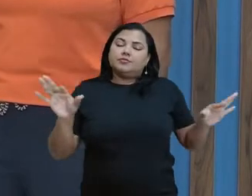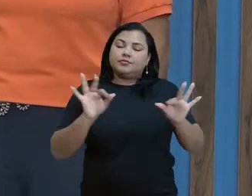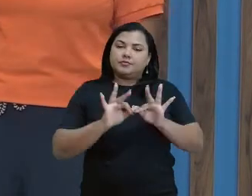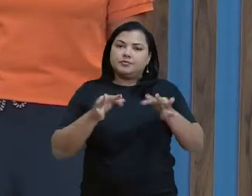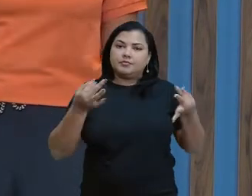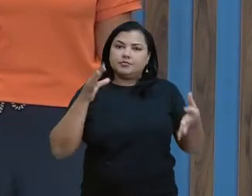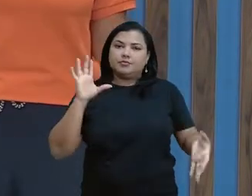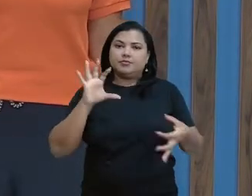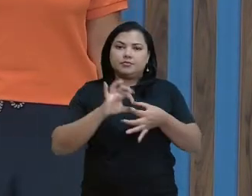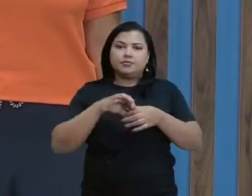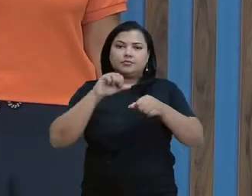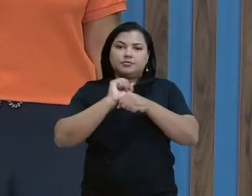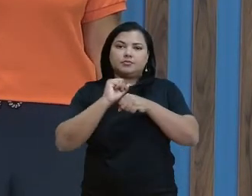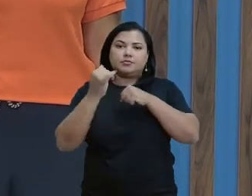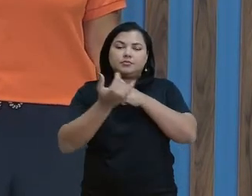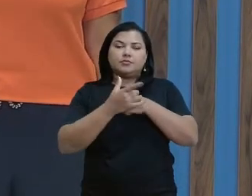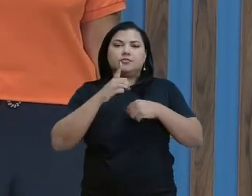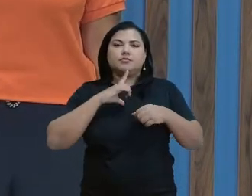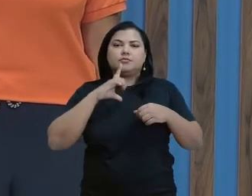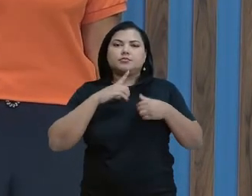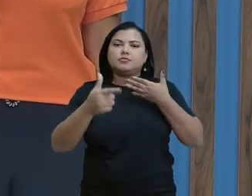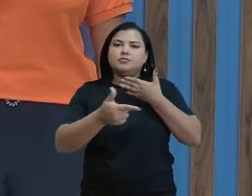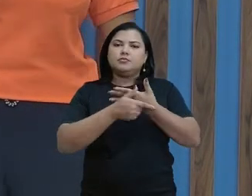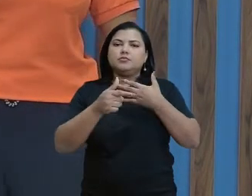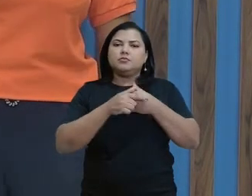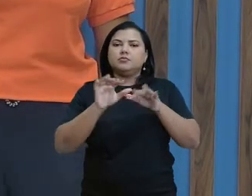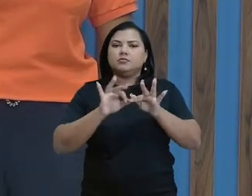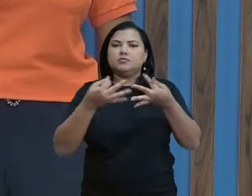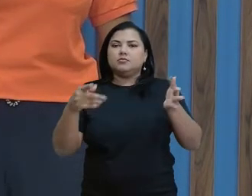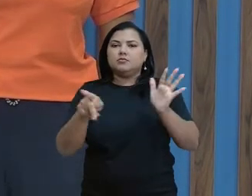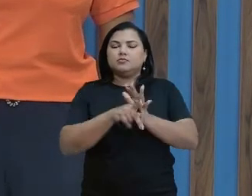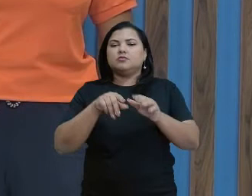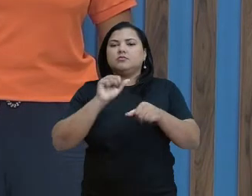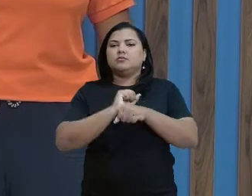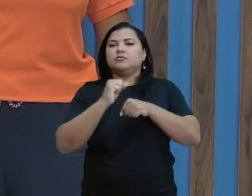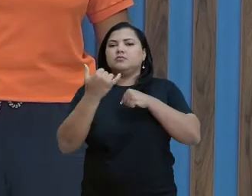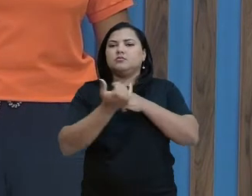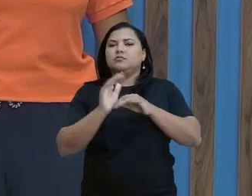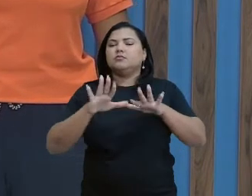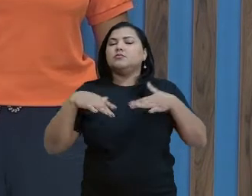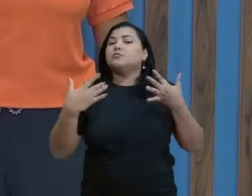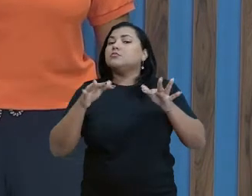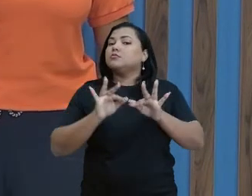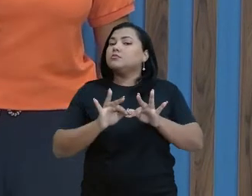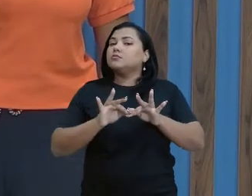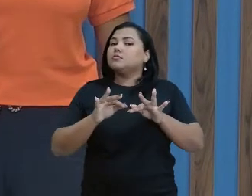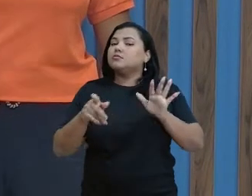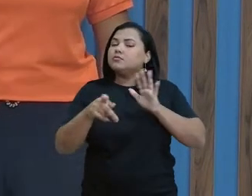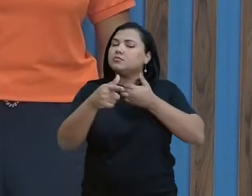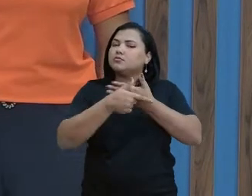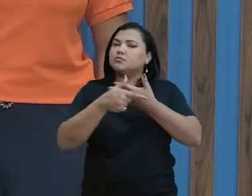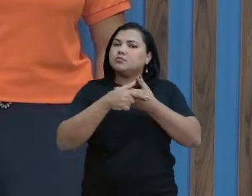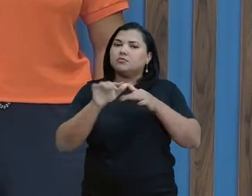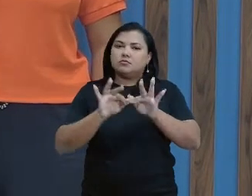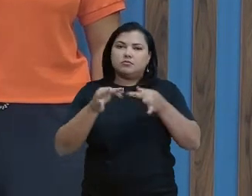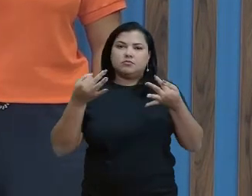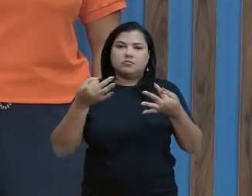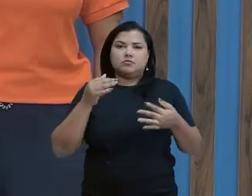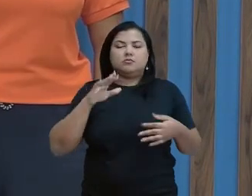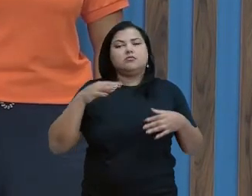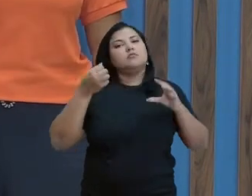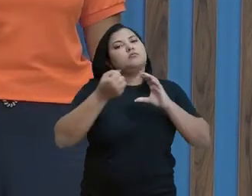a função sintática do adjetivo. E qual é a função sintática do adjetivo?